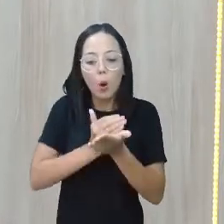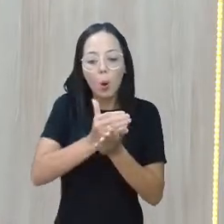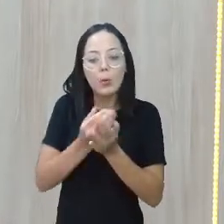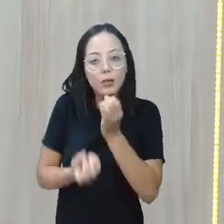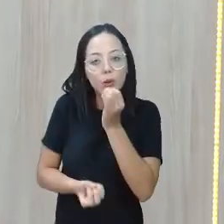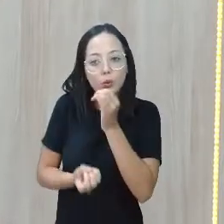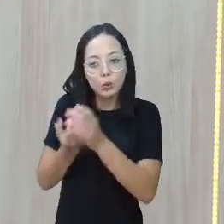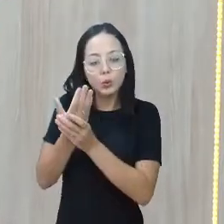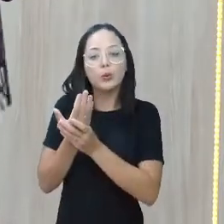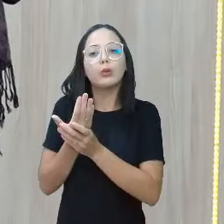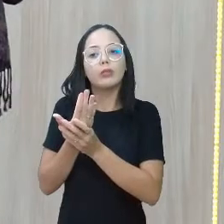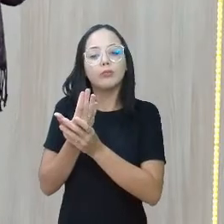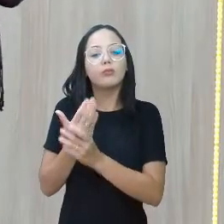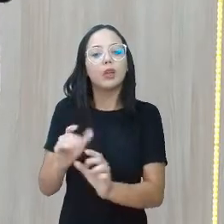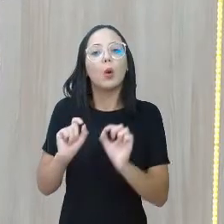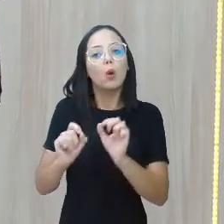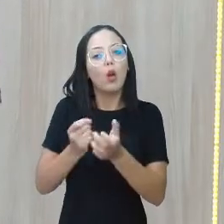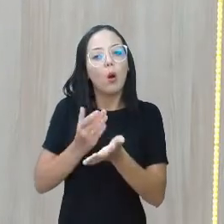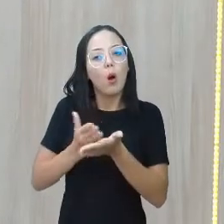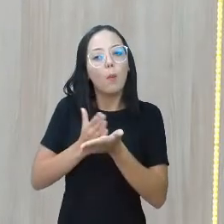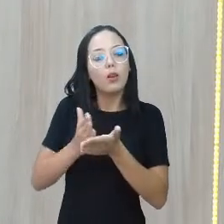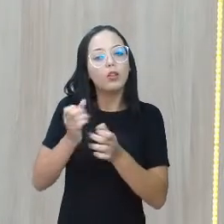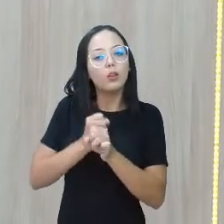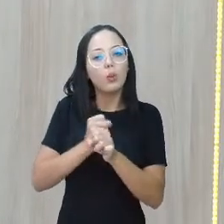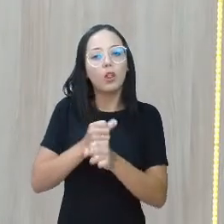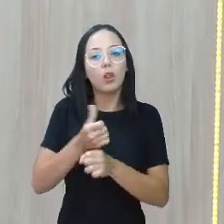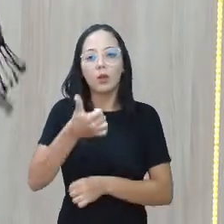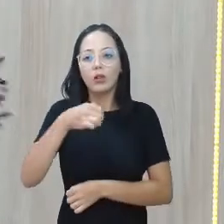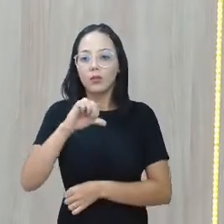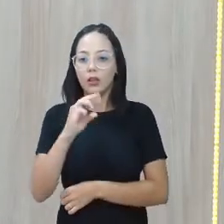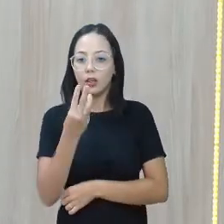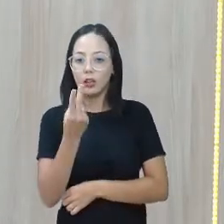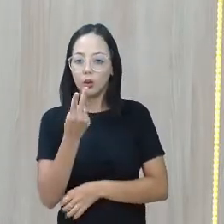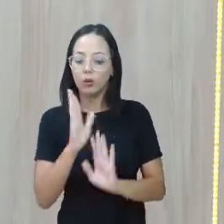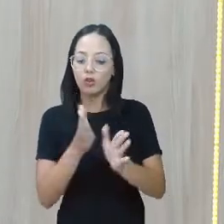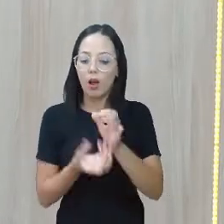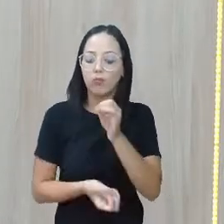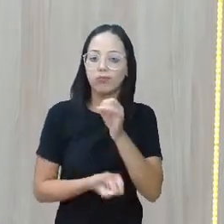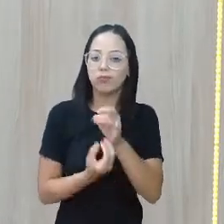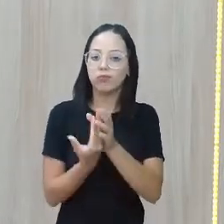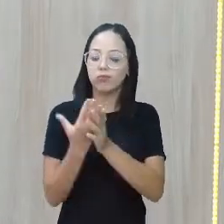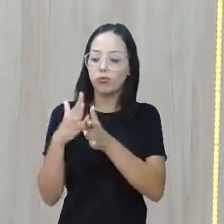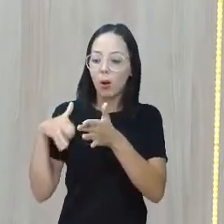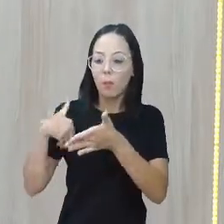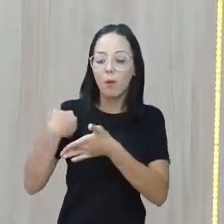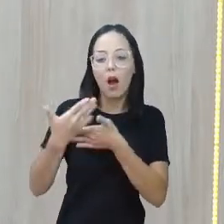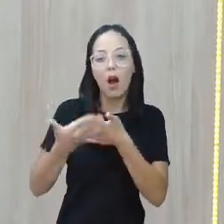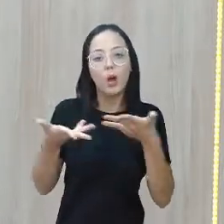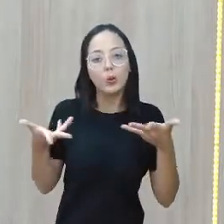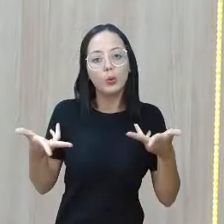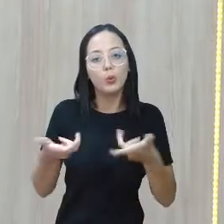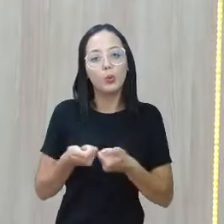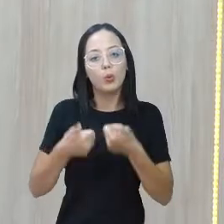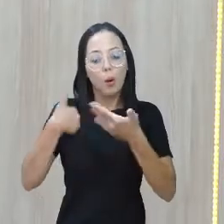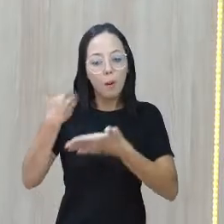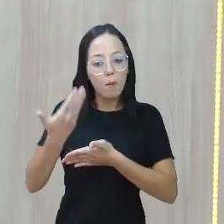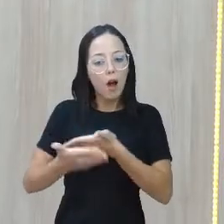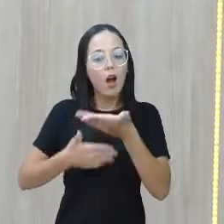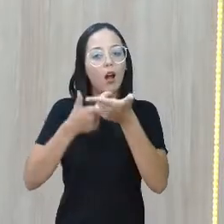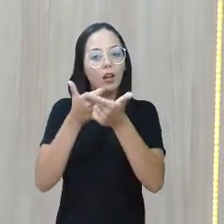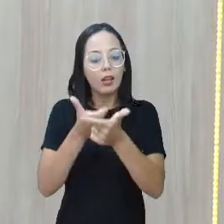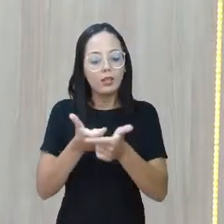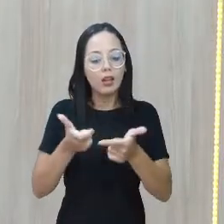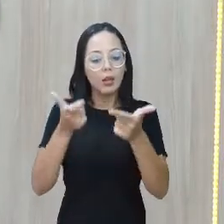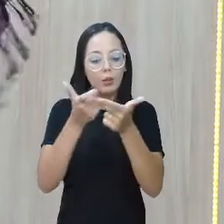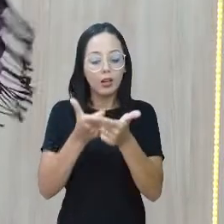é? Desde 1932 que vem fluindo e